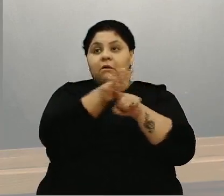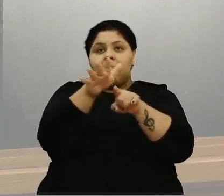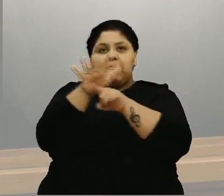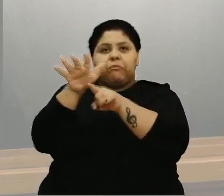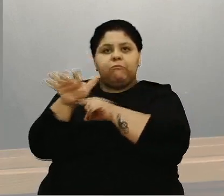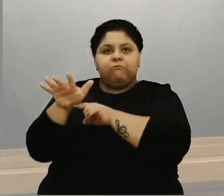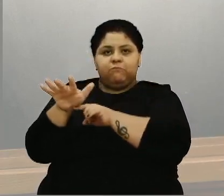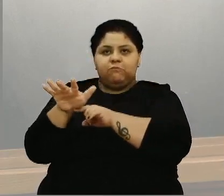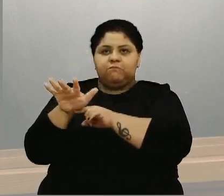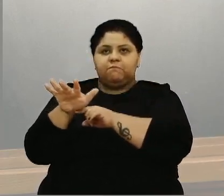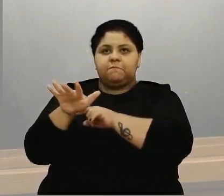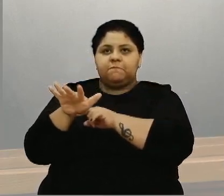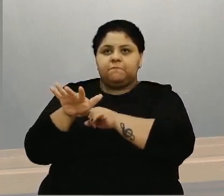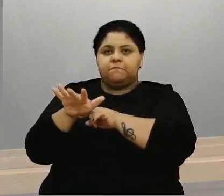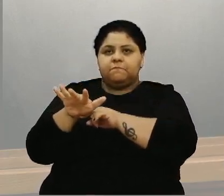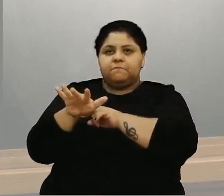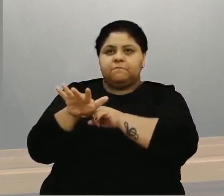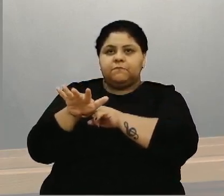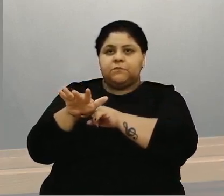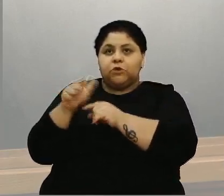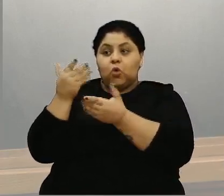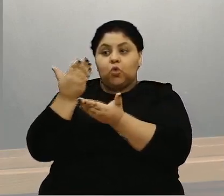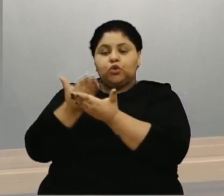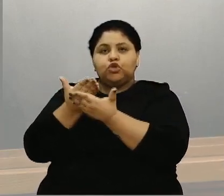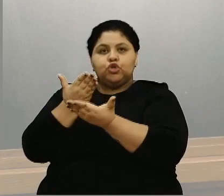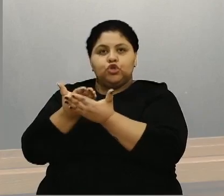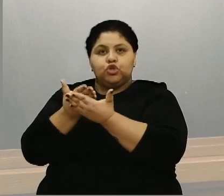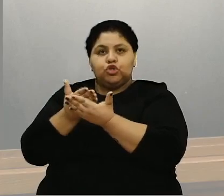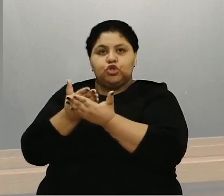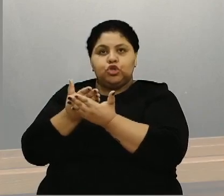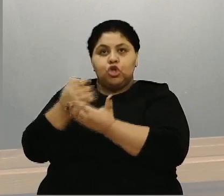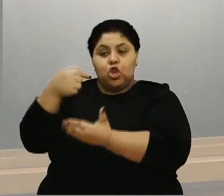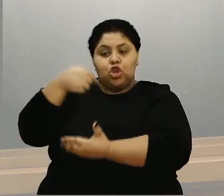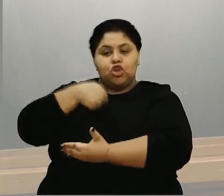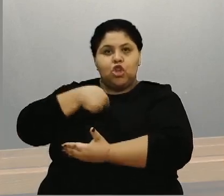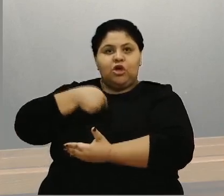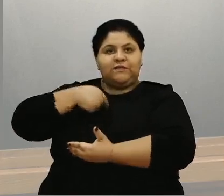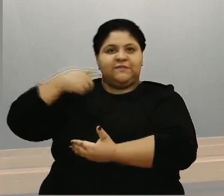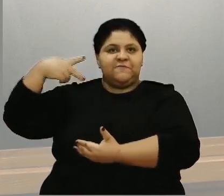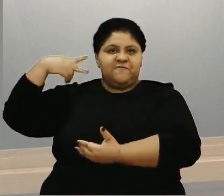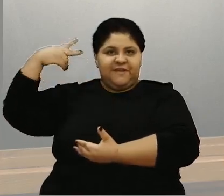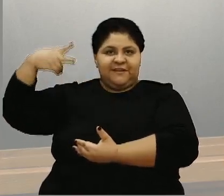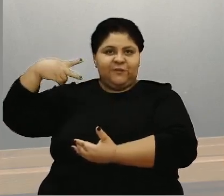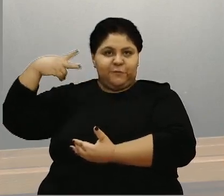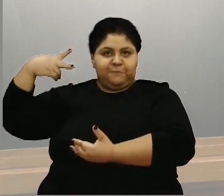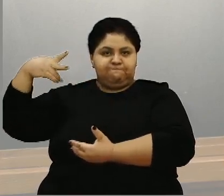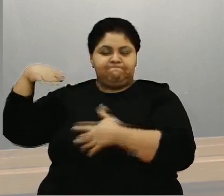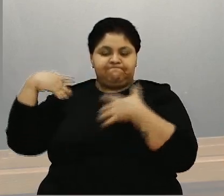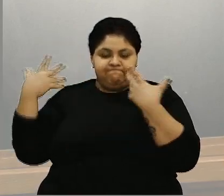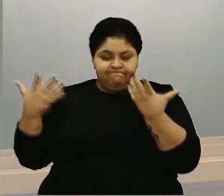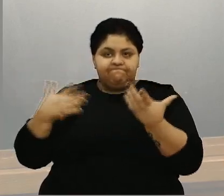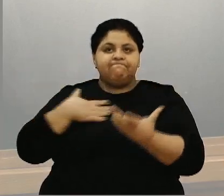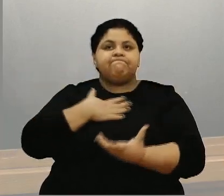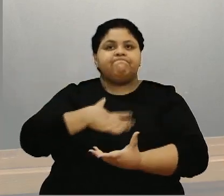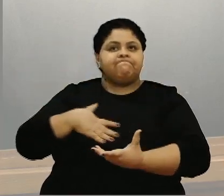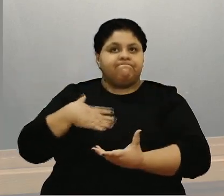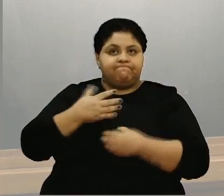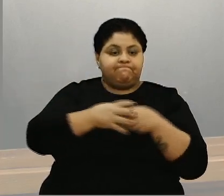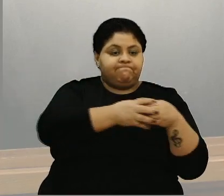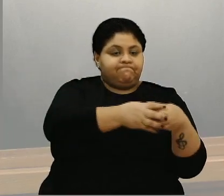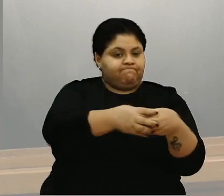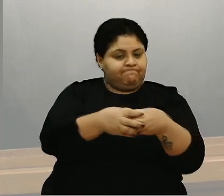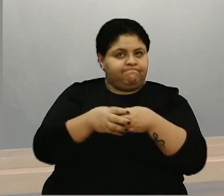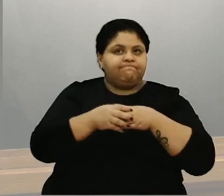áreas, o estudo dessas áreas, somos nós, legisladores. Então, nesse sentido, é uma frente que